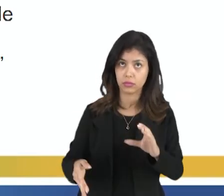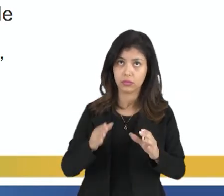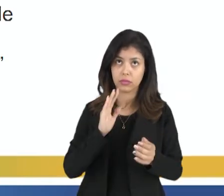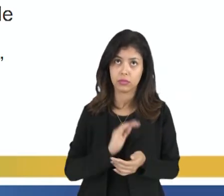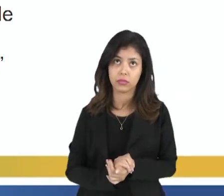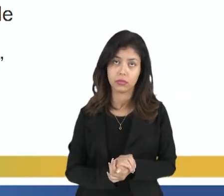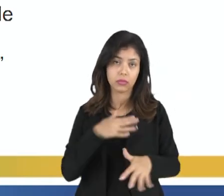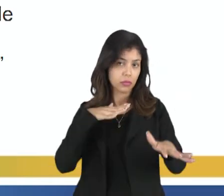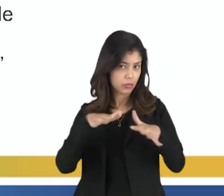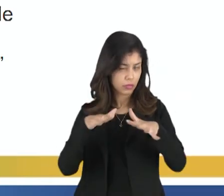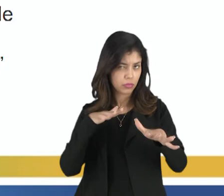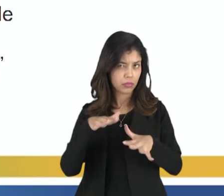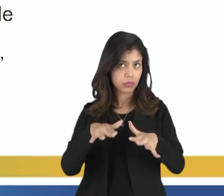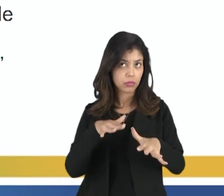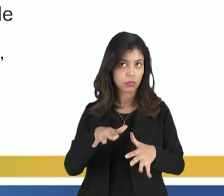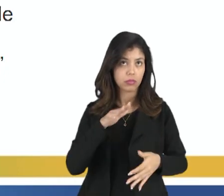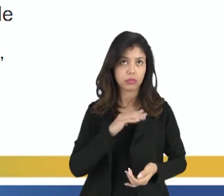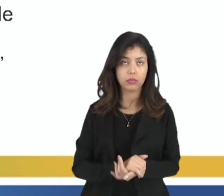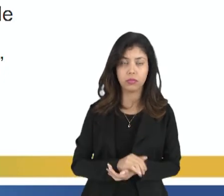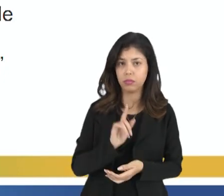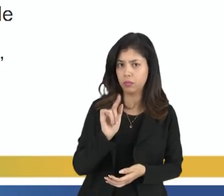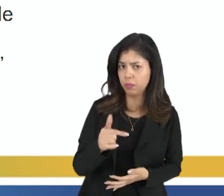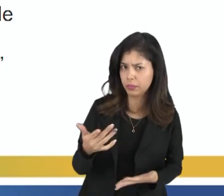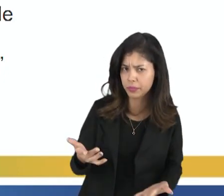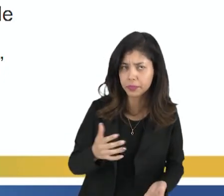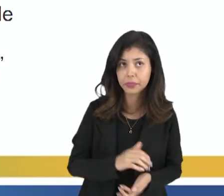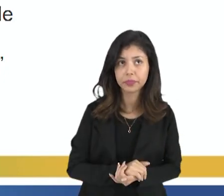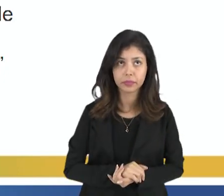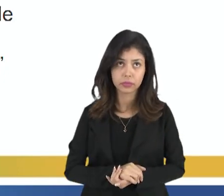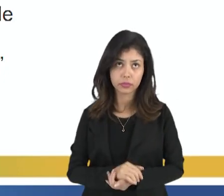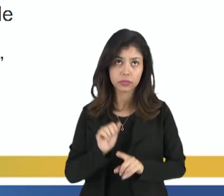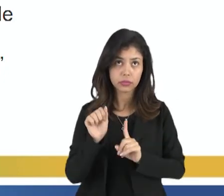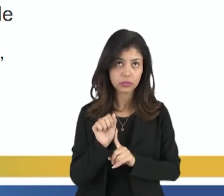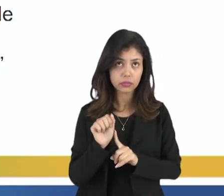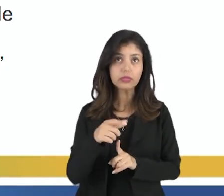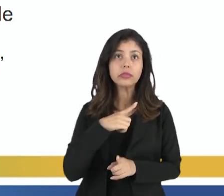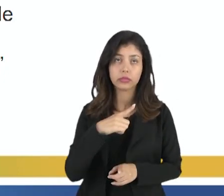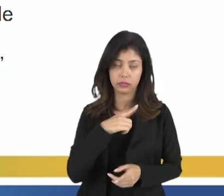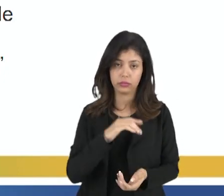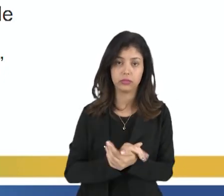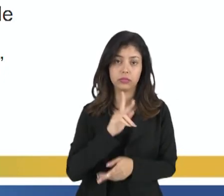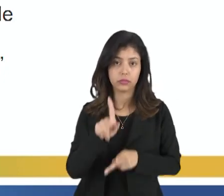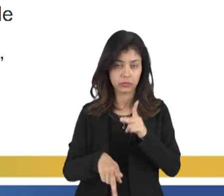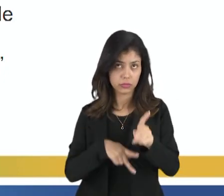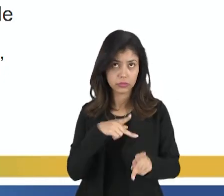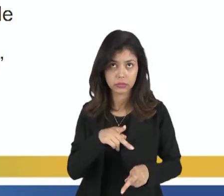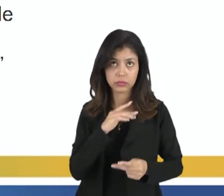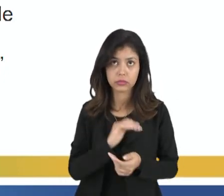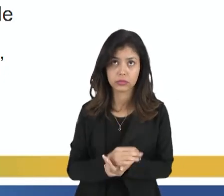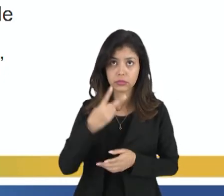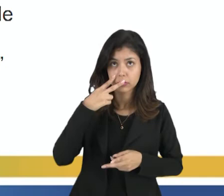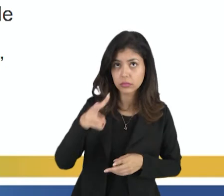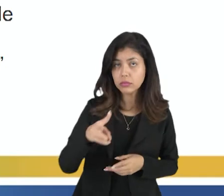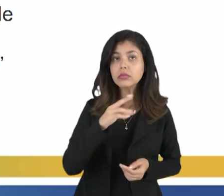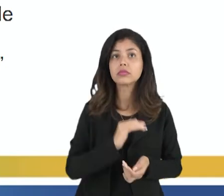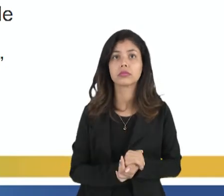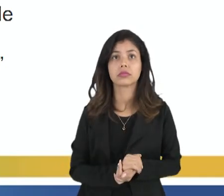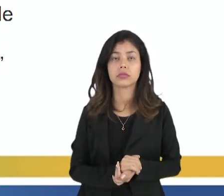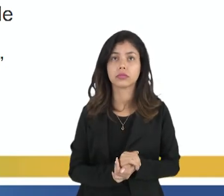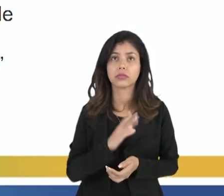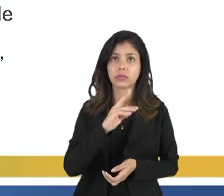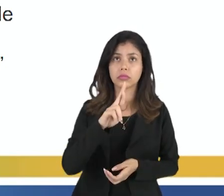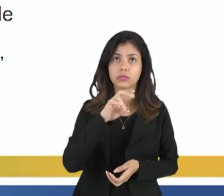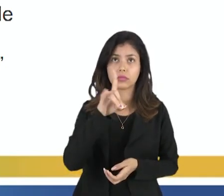1798, caracterizou-se por ser um movimento que teve participação popular com